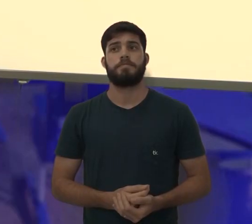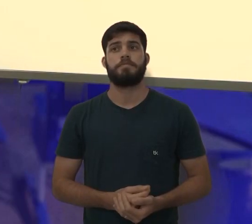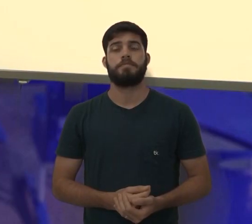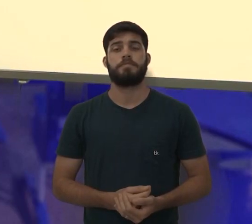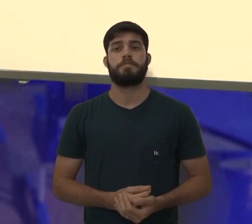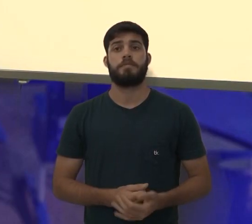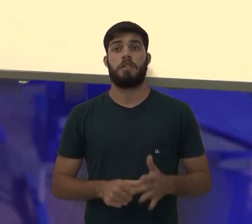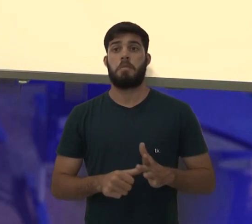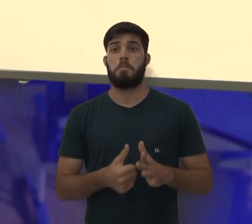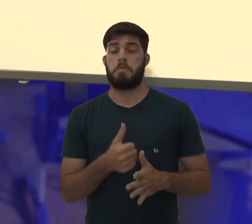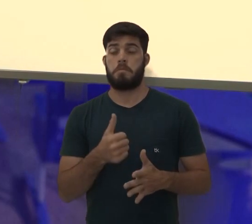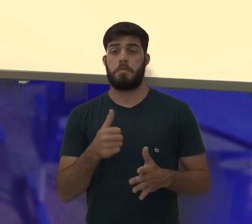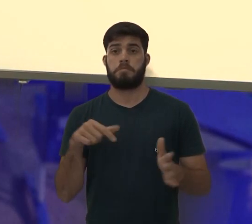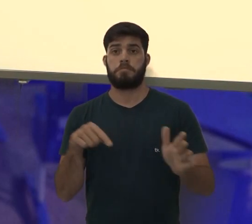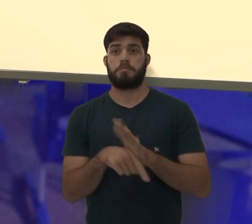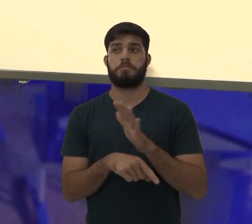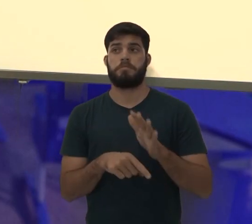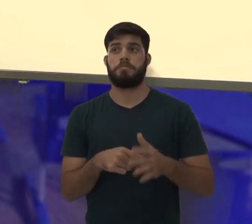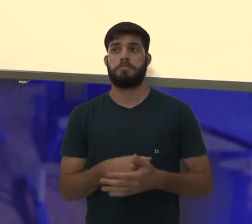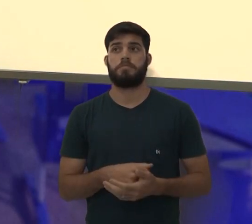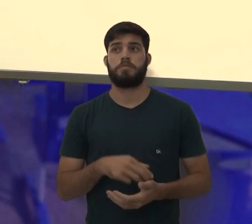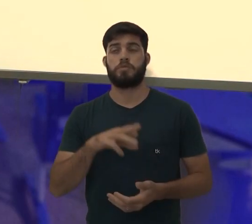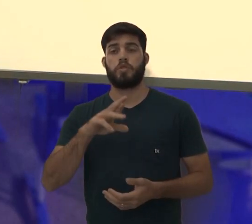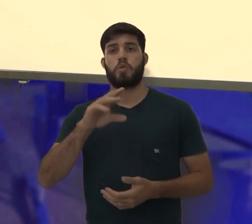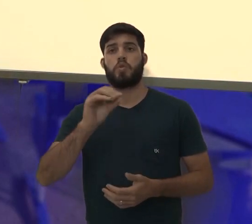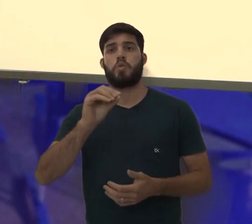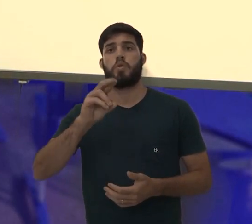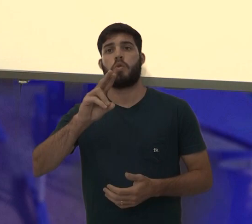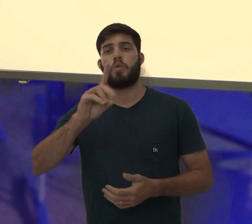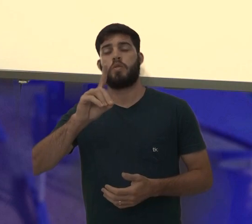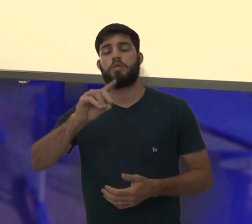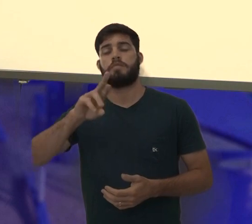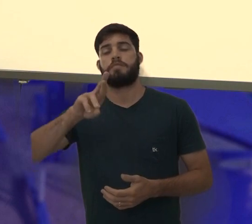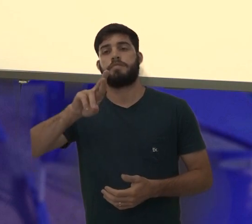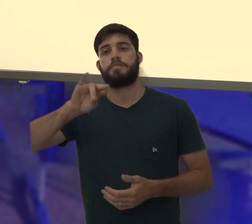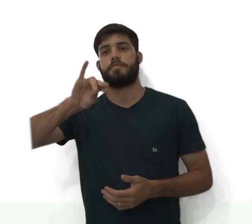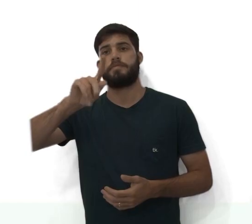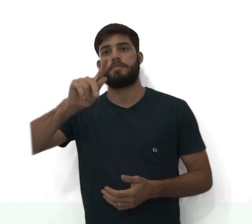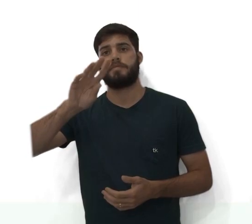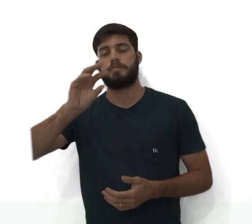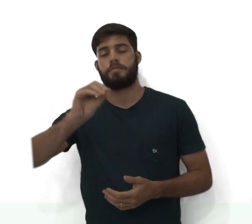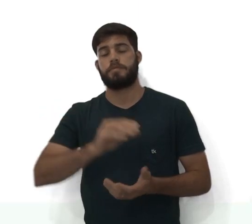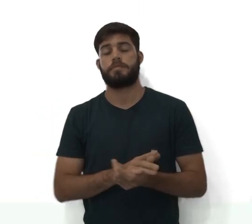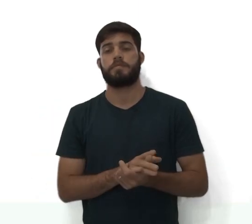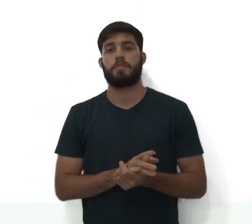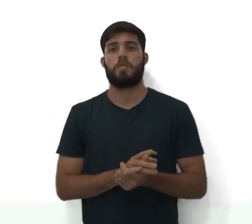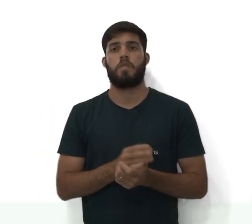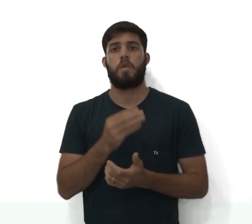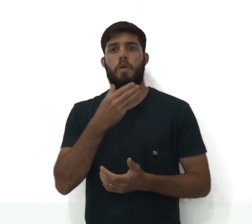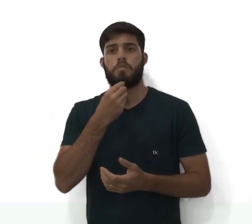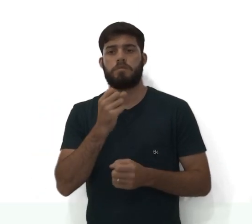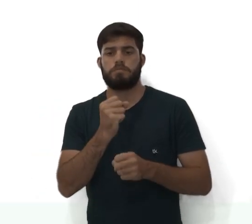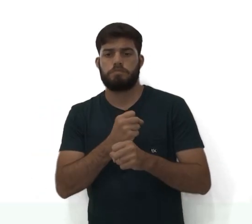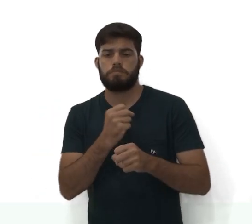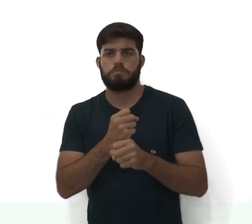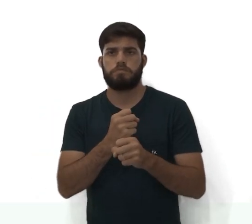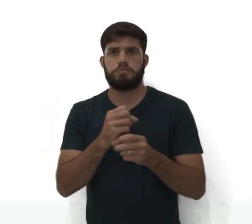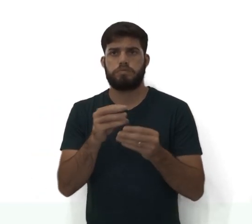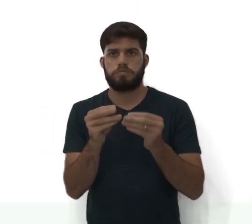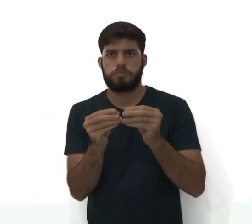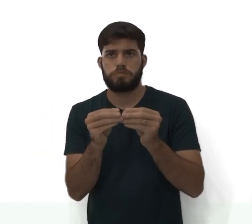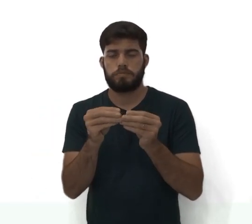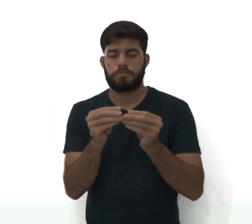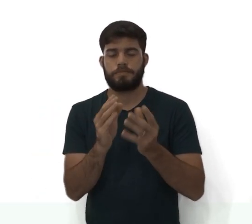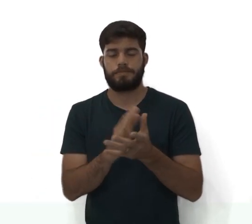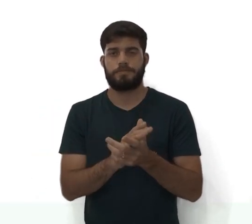Na primeira questão, fala em Rodrigo, um artesão lá do Alto do Moura. E ele faz bonecos de barro. O